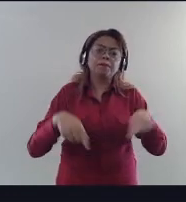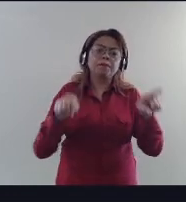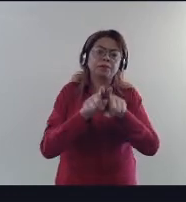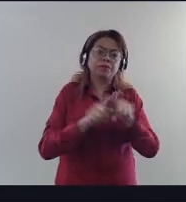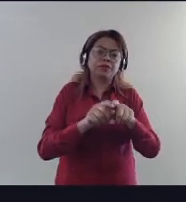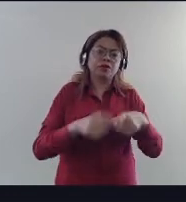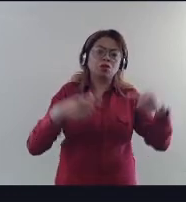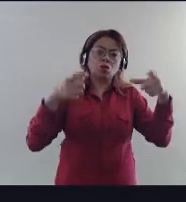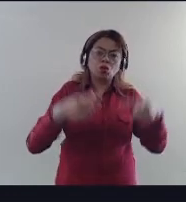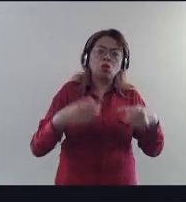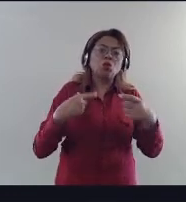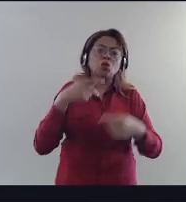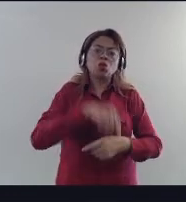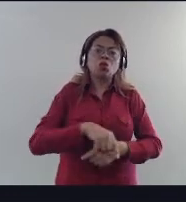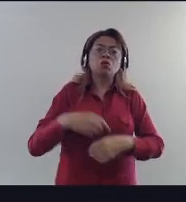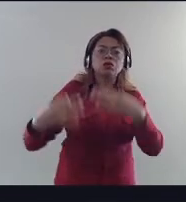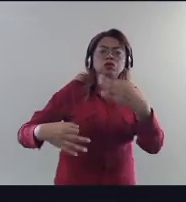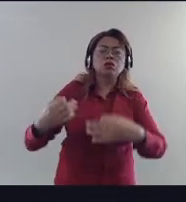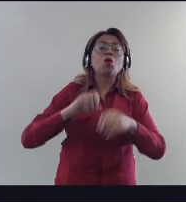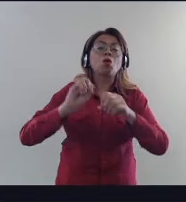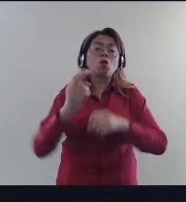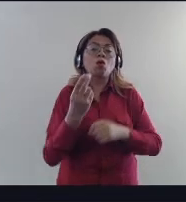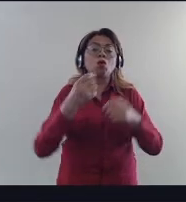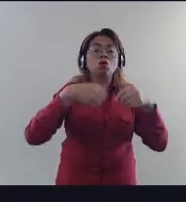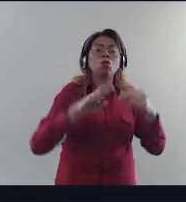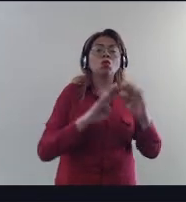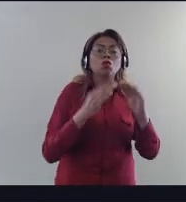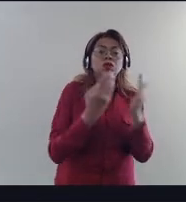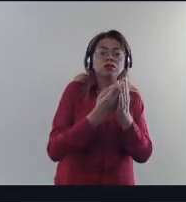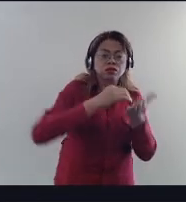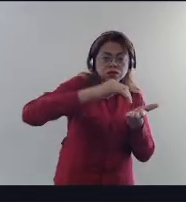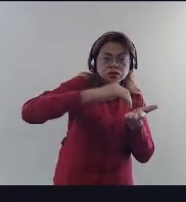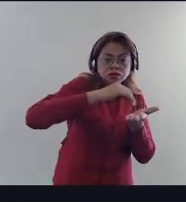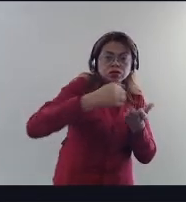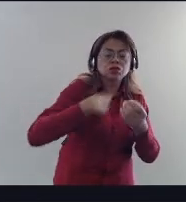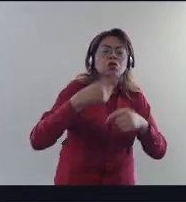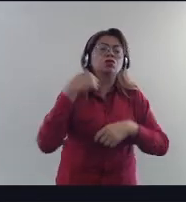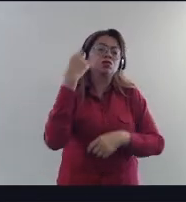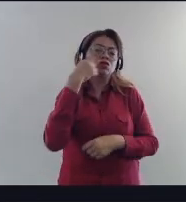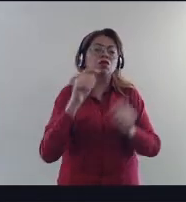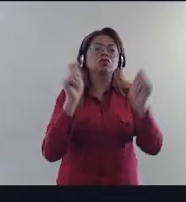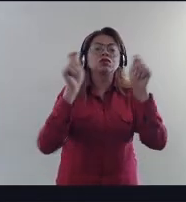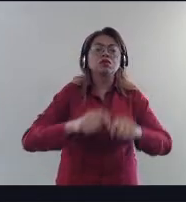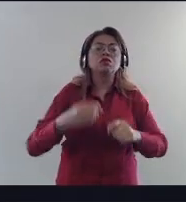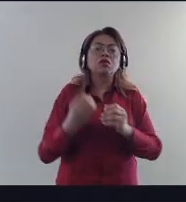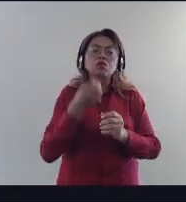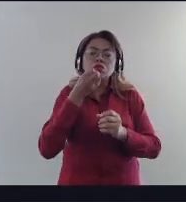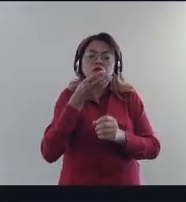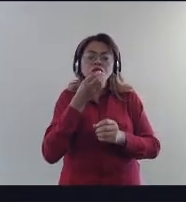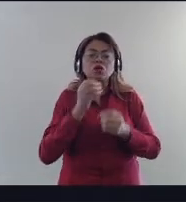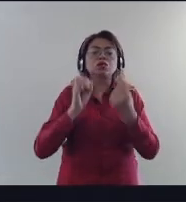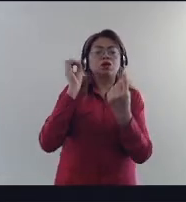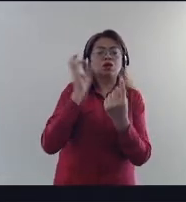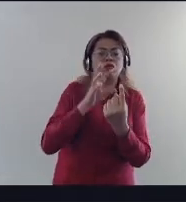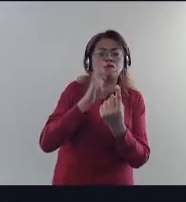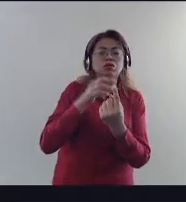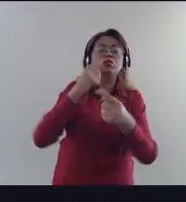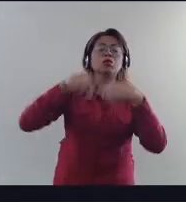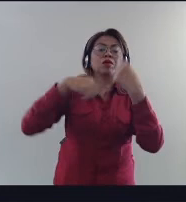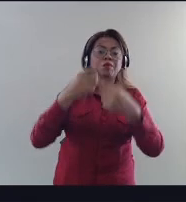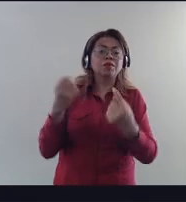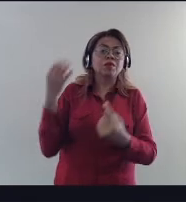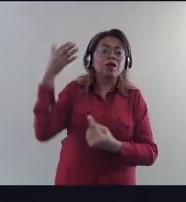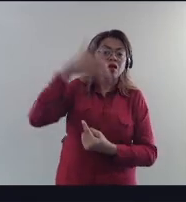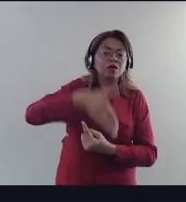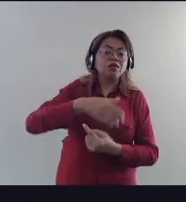departamento jurídico ou o escritório de advocacia vai, de fato, contribuir para as operações da empresa, pensar